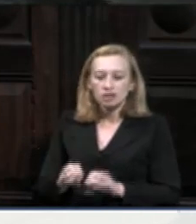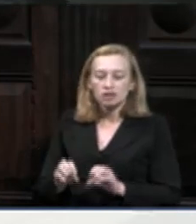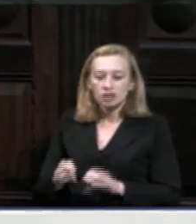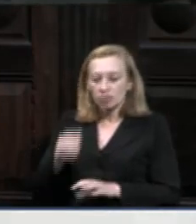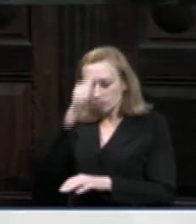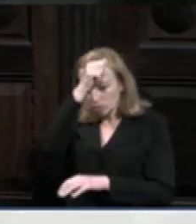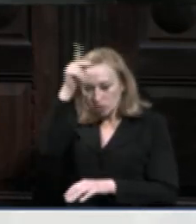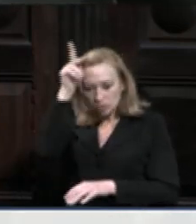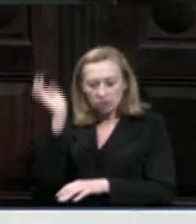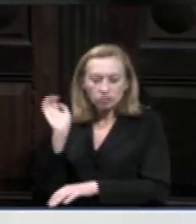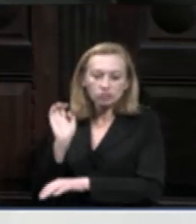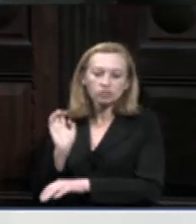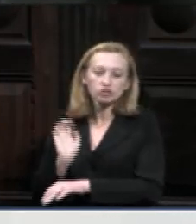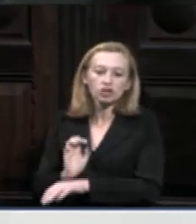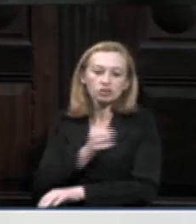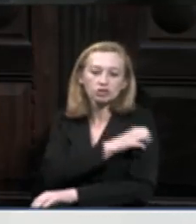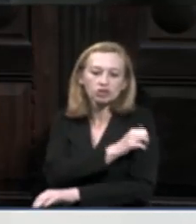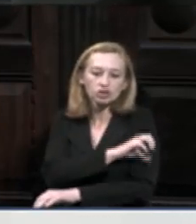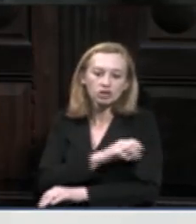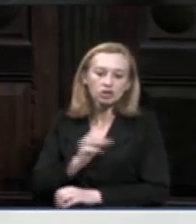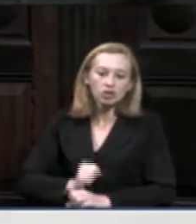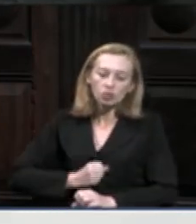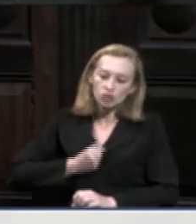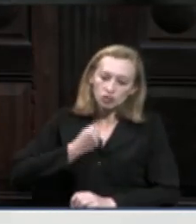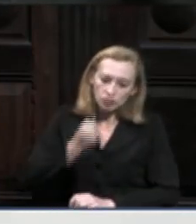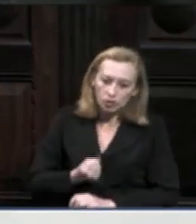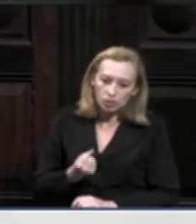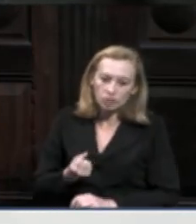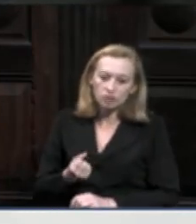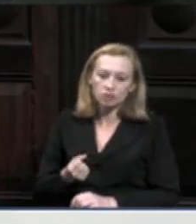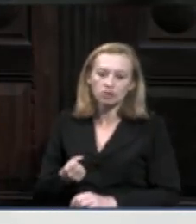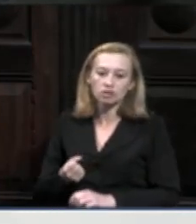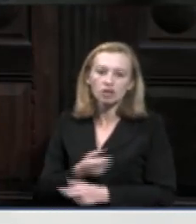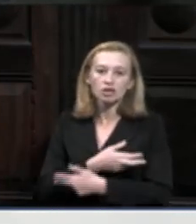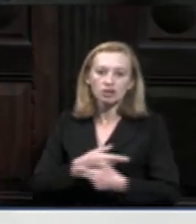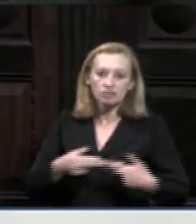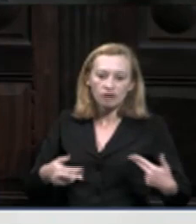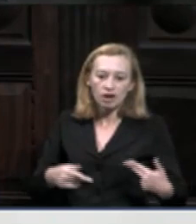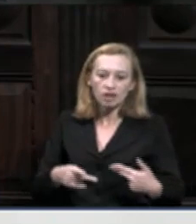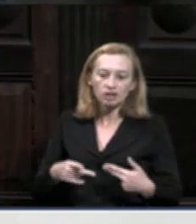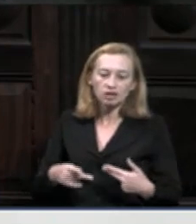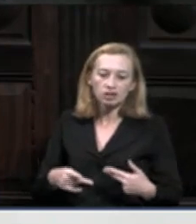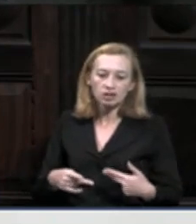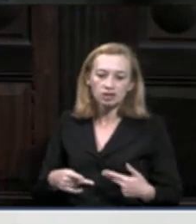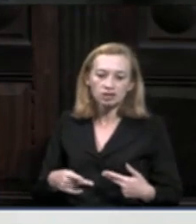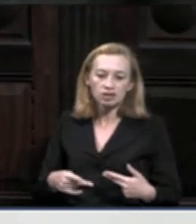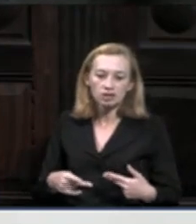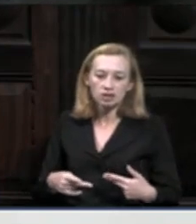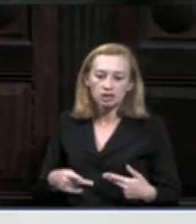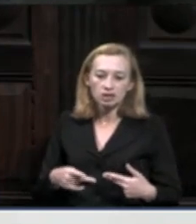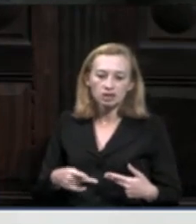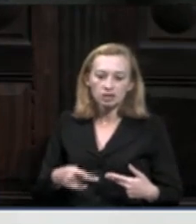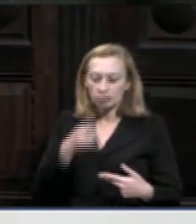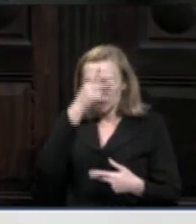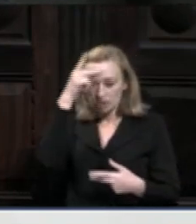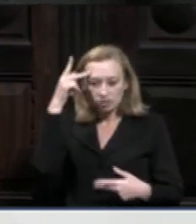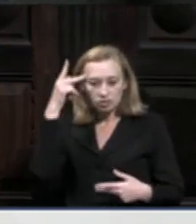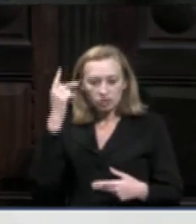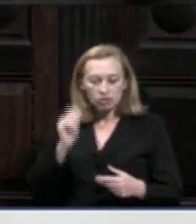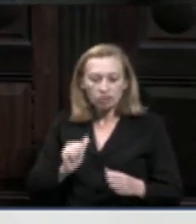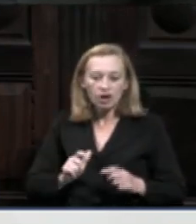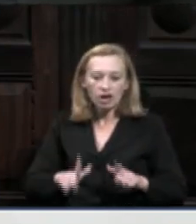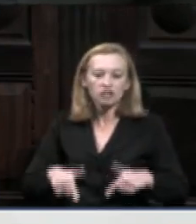inscreve, inclusive, eu quero aqui lembrar, num esforço maior que vários segmentos da comunidade da FATEC já estão fazendo, que é